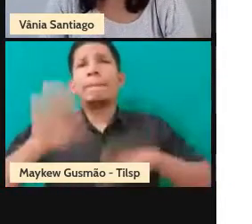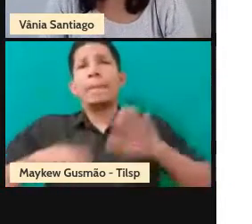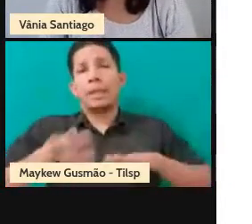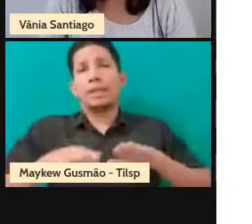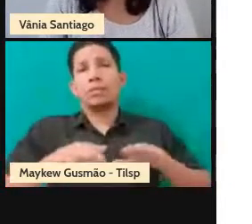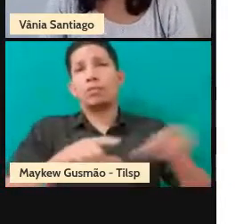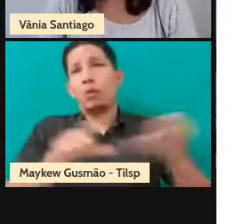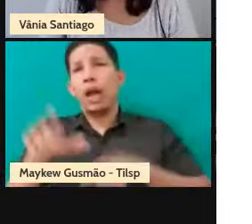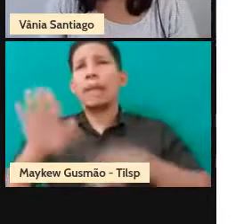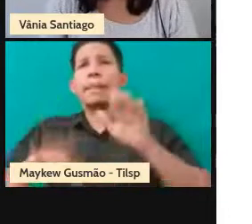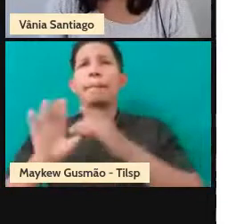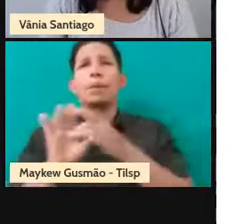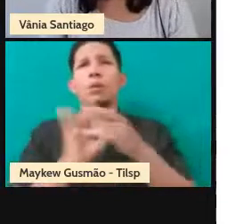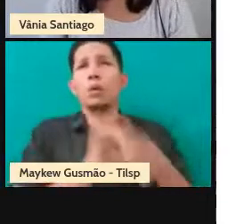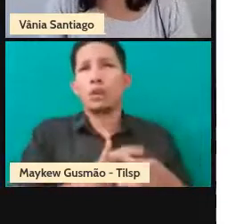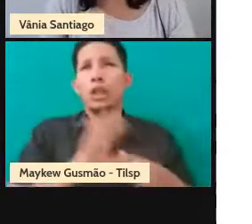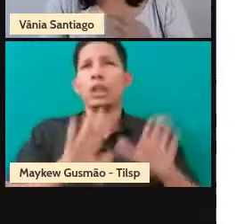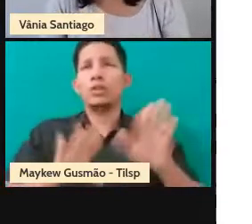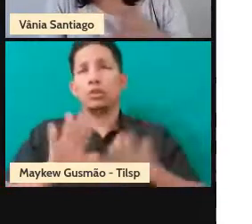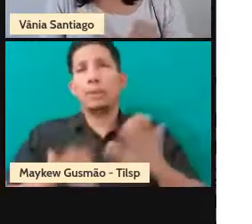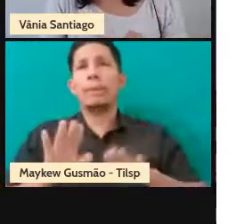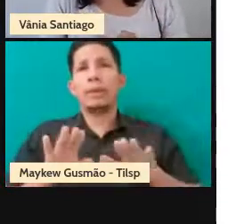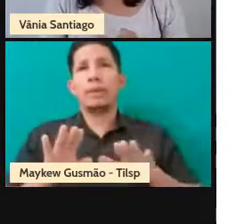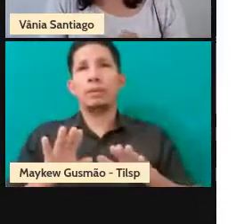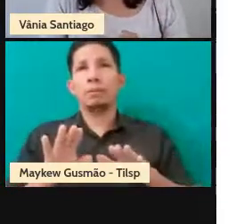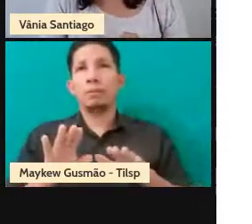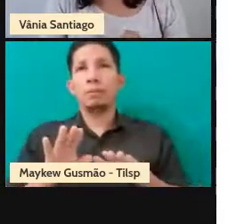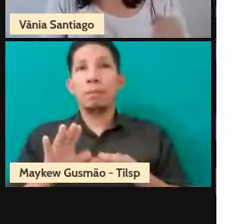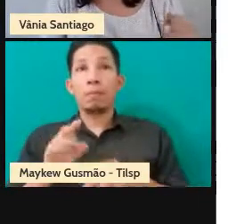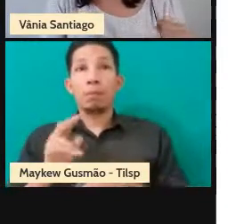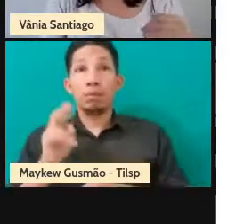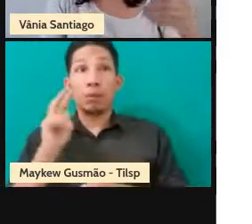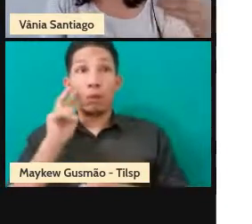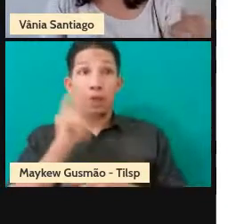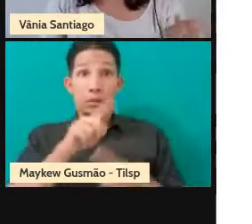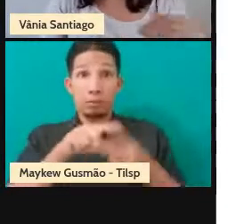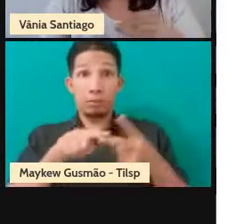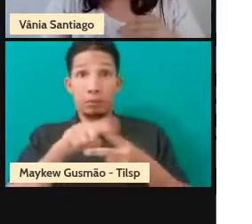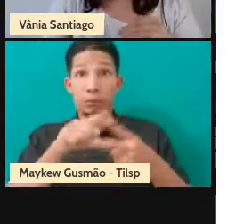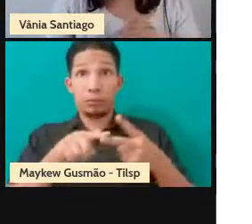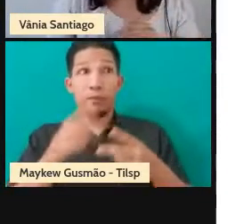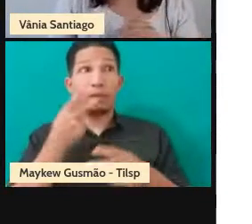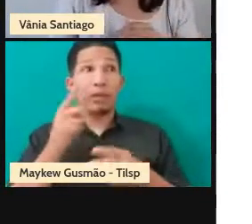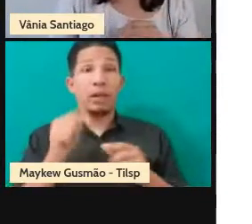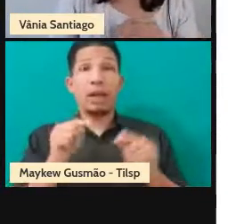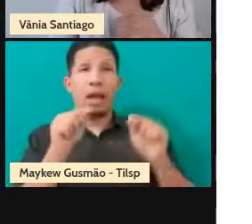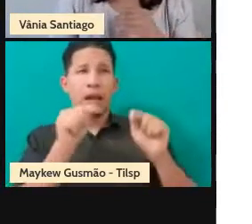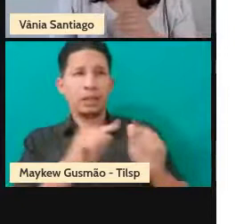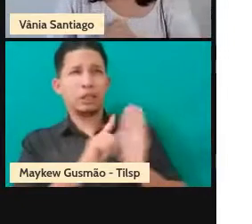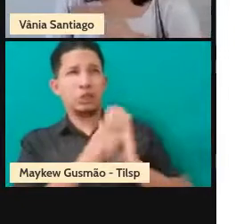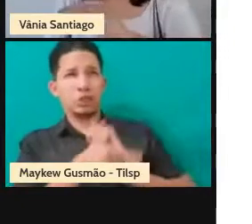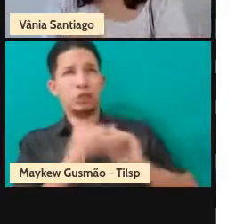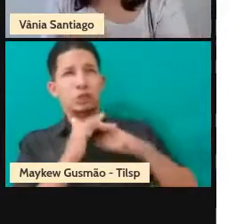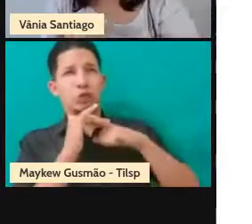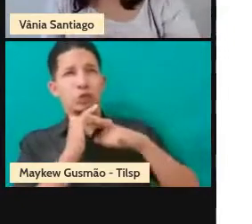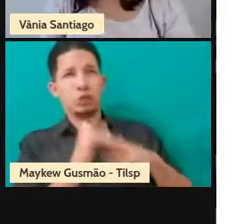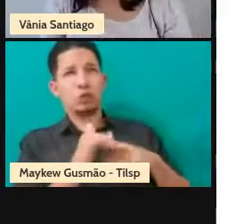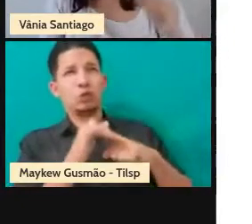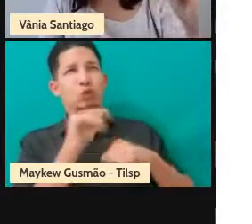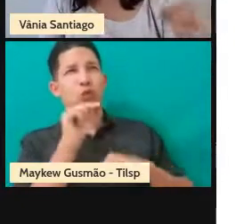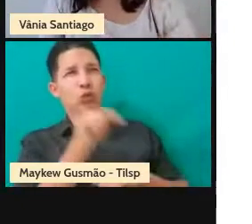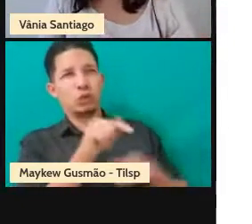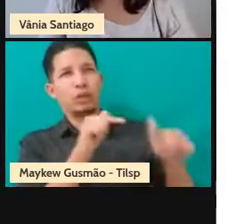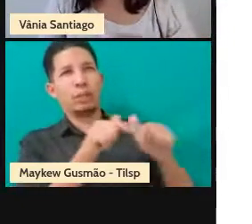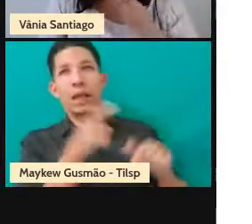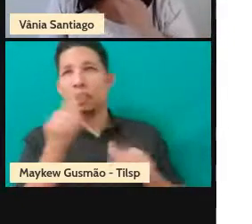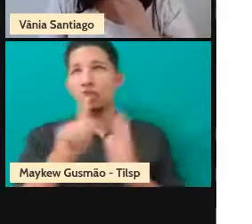TIUS atua. Então, olhar para esses diferentes polos e dizer, aqui é um gênero do discurso que o TIUS atua, aqui é outro